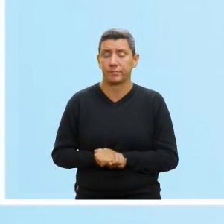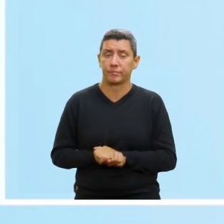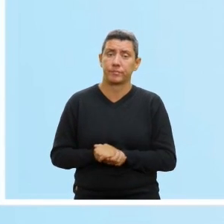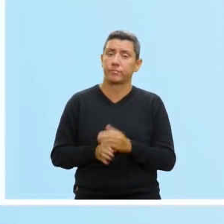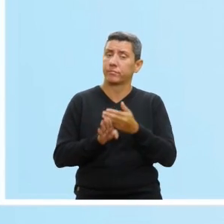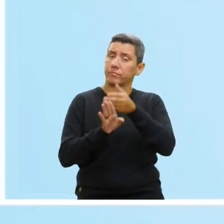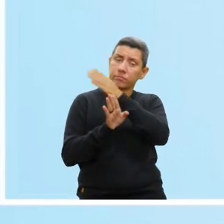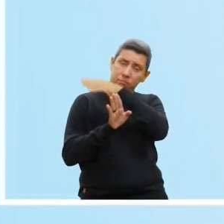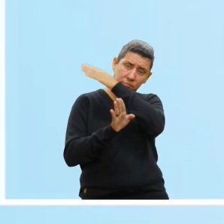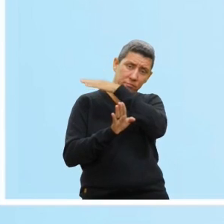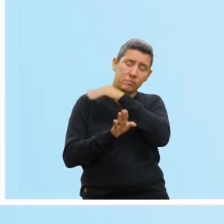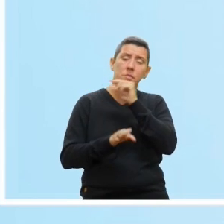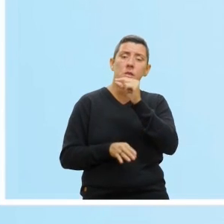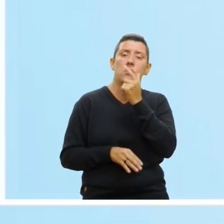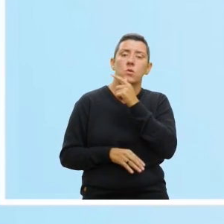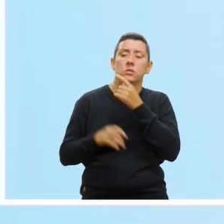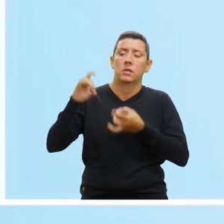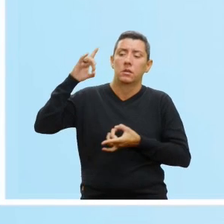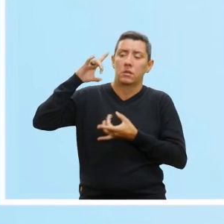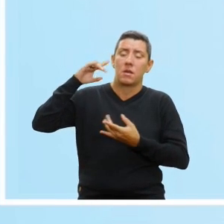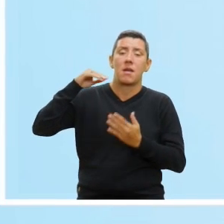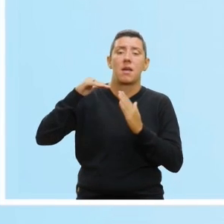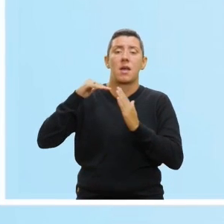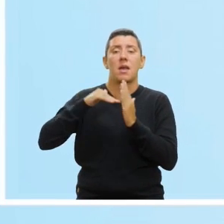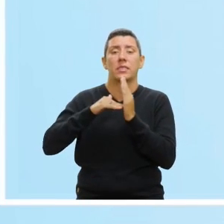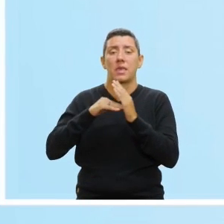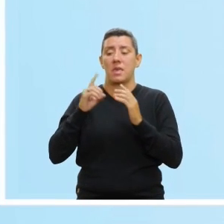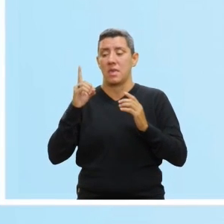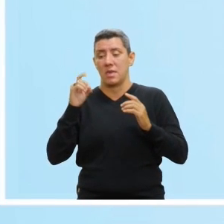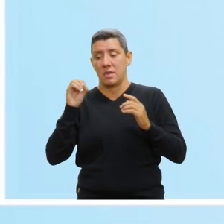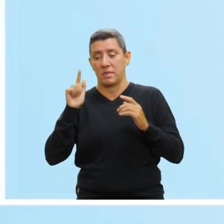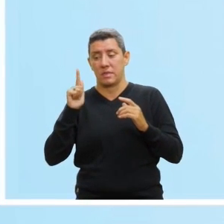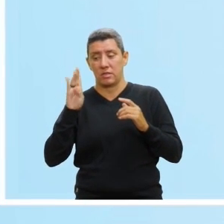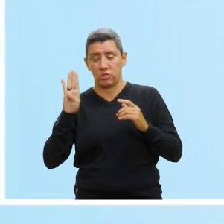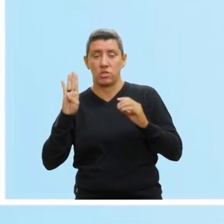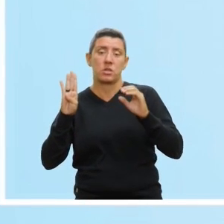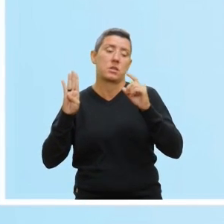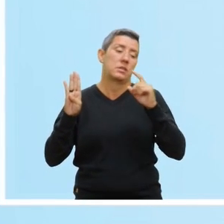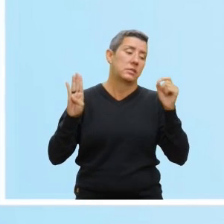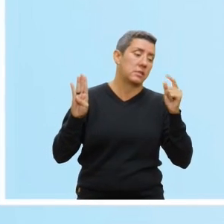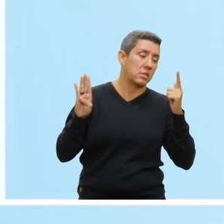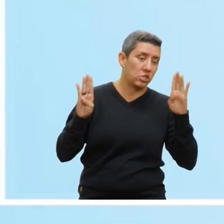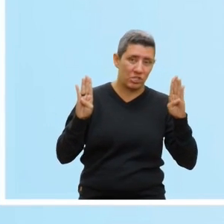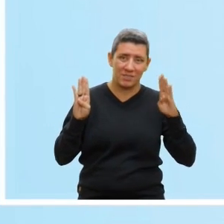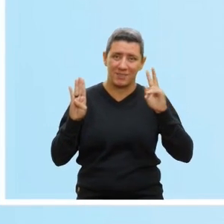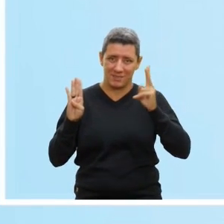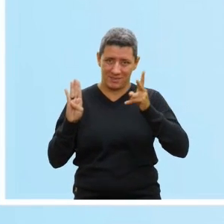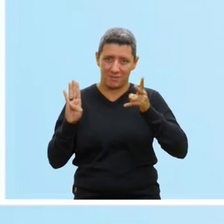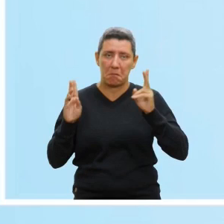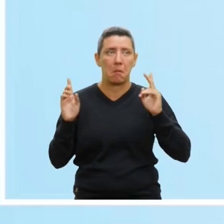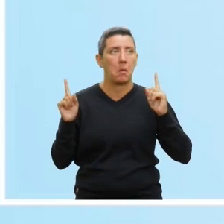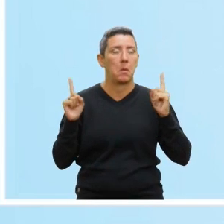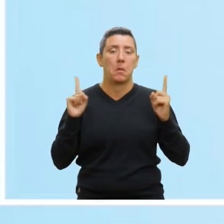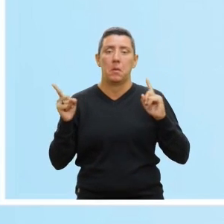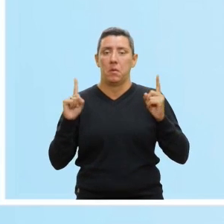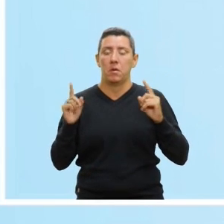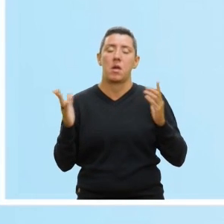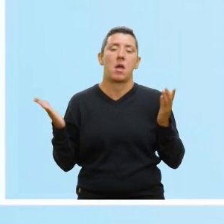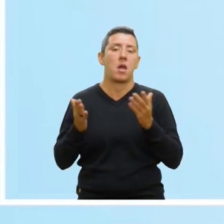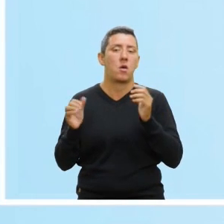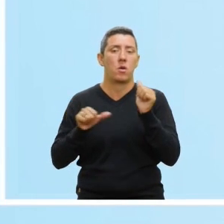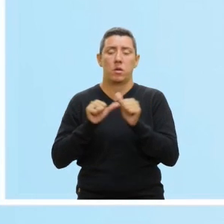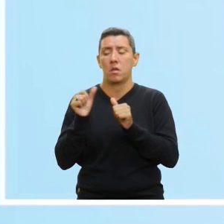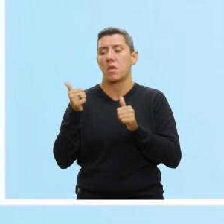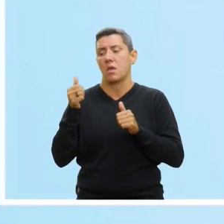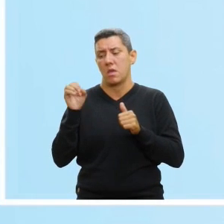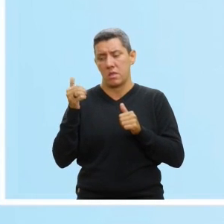padrão era o quê? Era sinais de 10 GB ou de 100 GB, né? 10 ou 100, 10 e 100. Hoje, já o 10 ainda